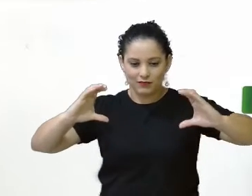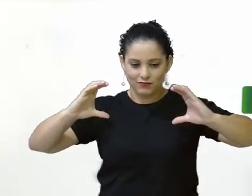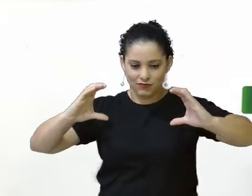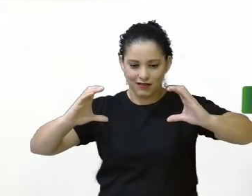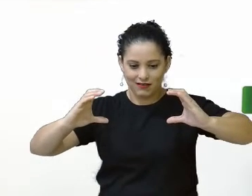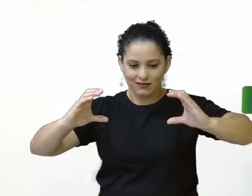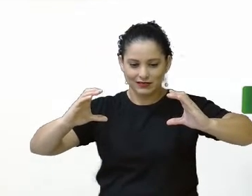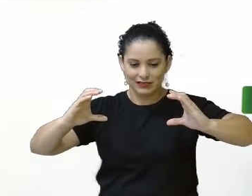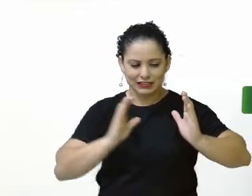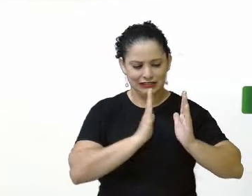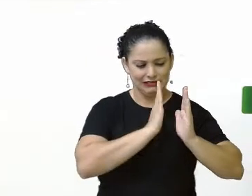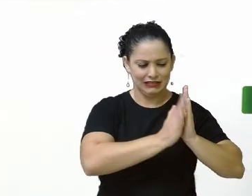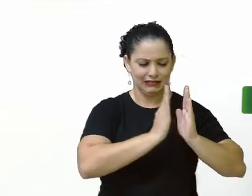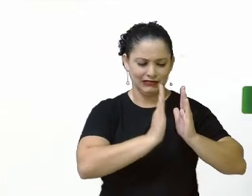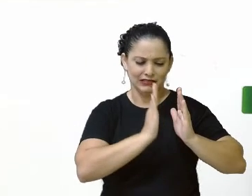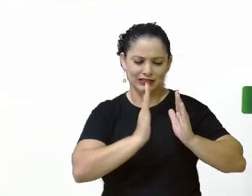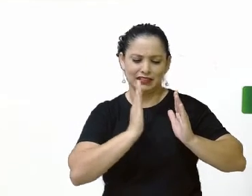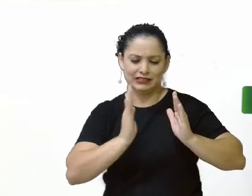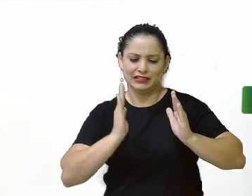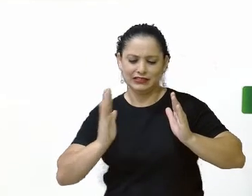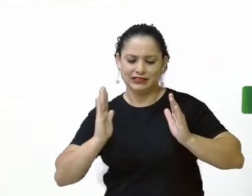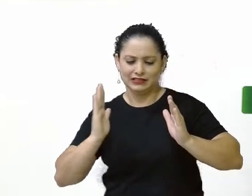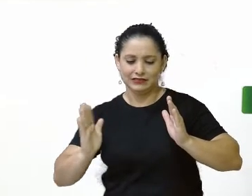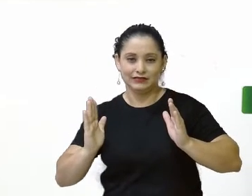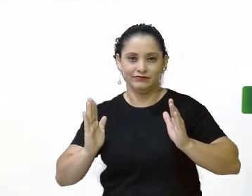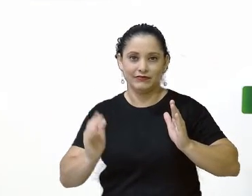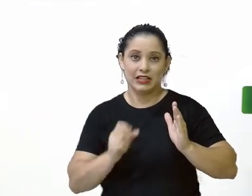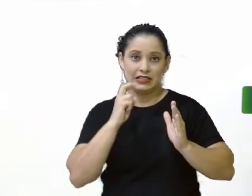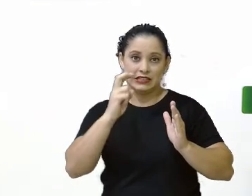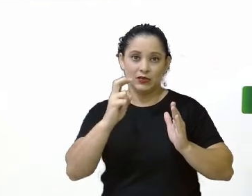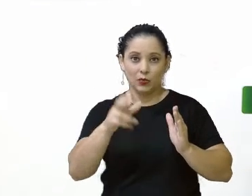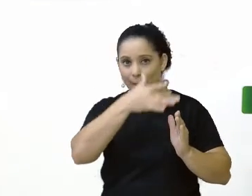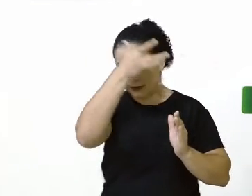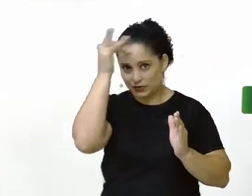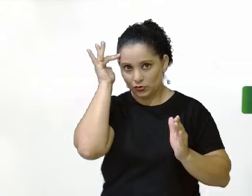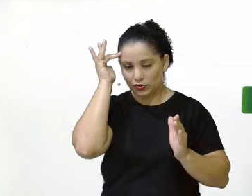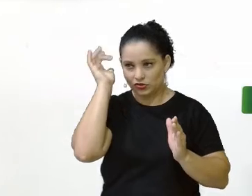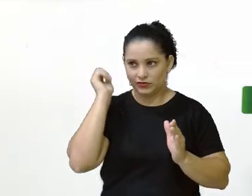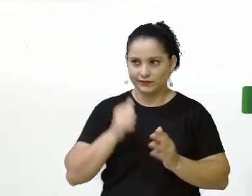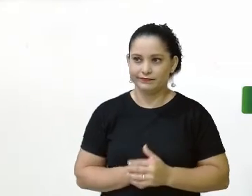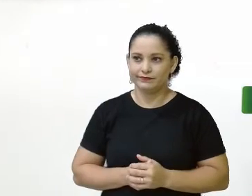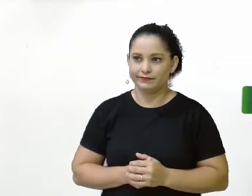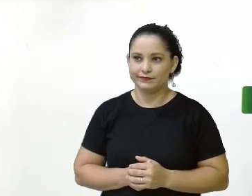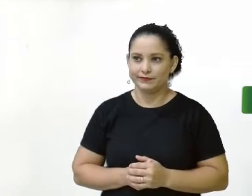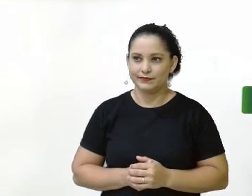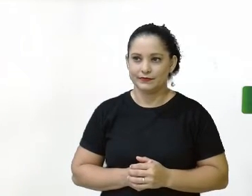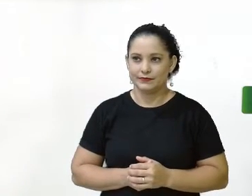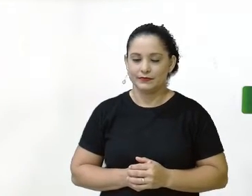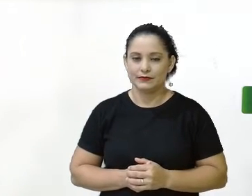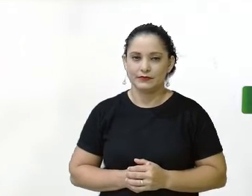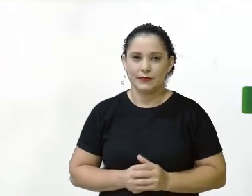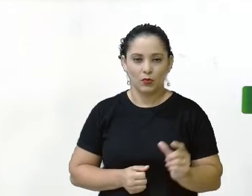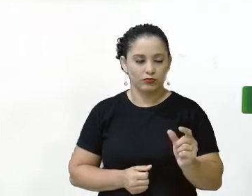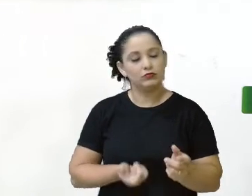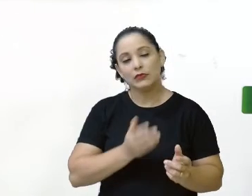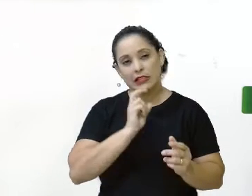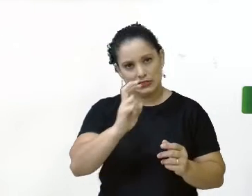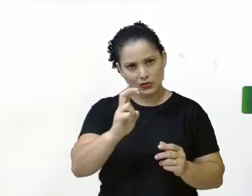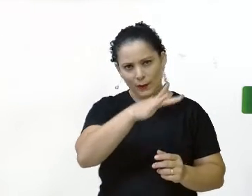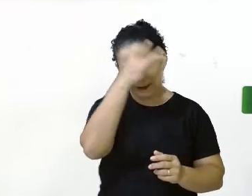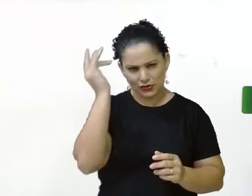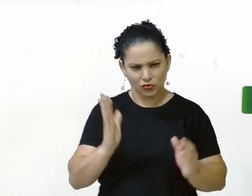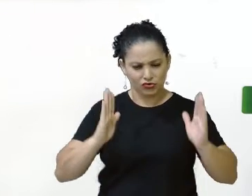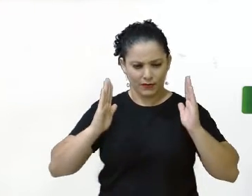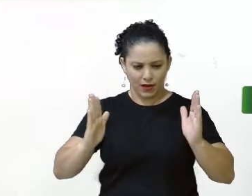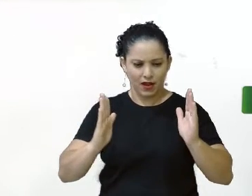quis dividir para 5 pessoas, por exemplo. Cada barrinha dessa, ó, possui